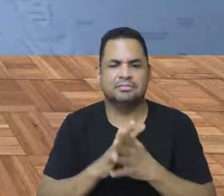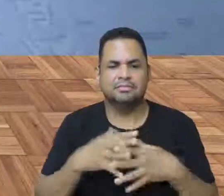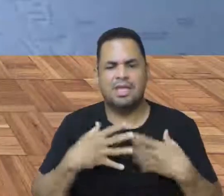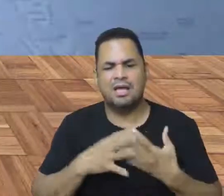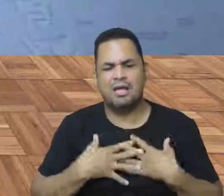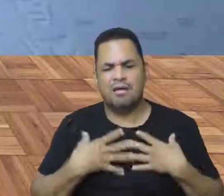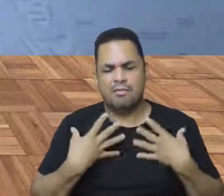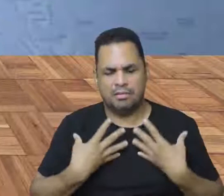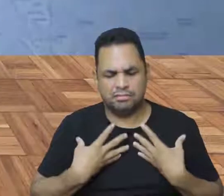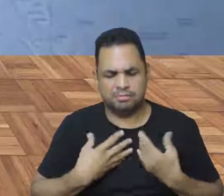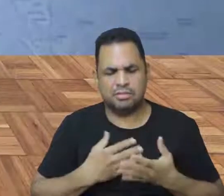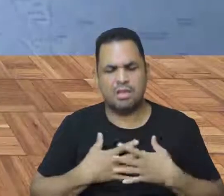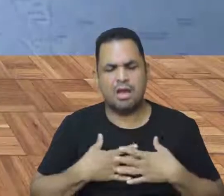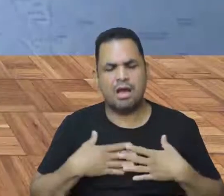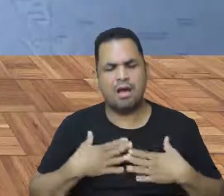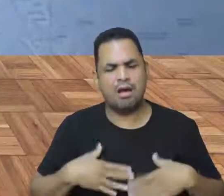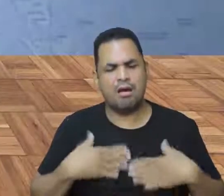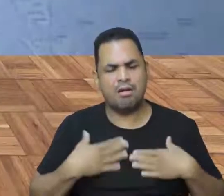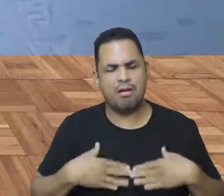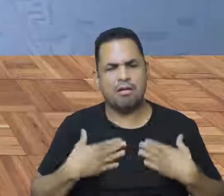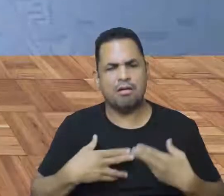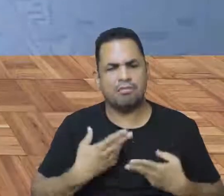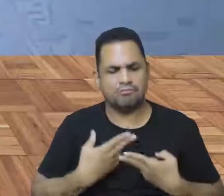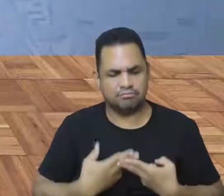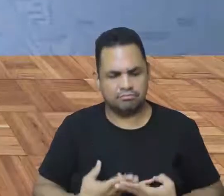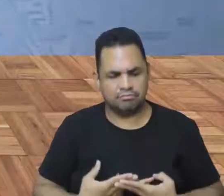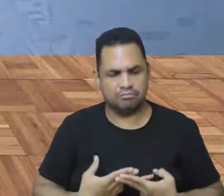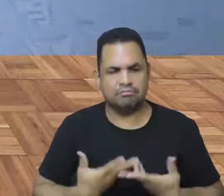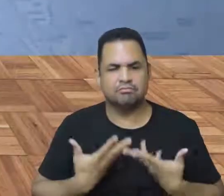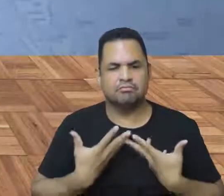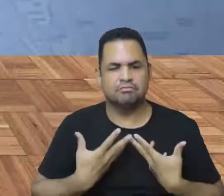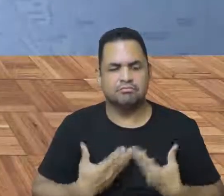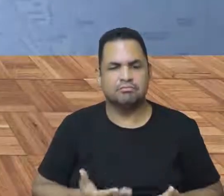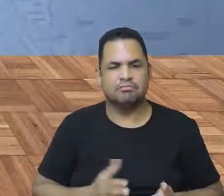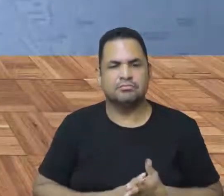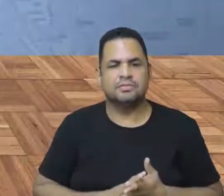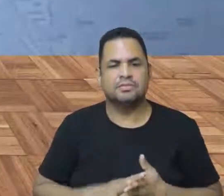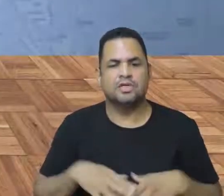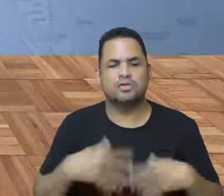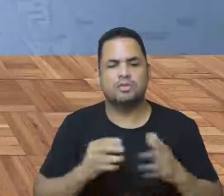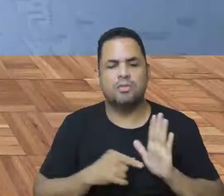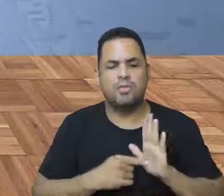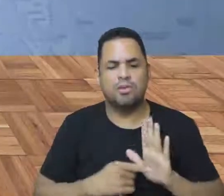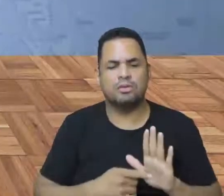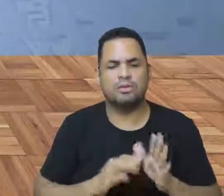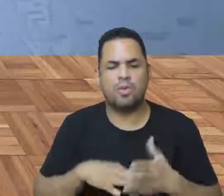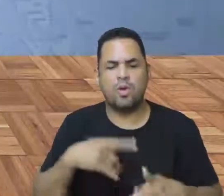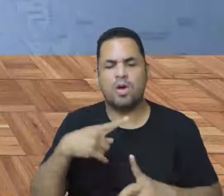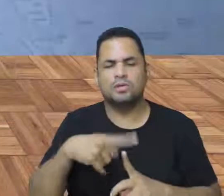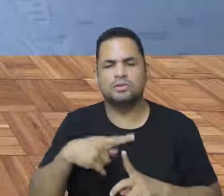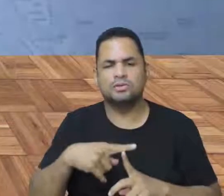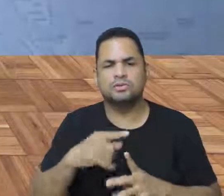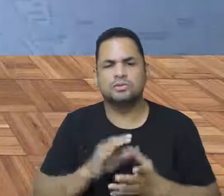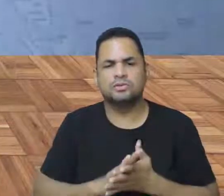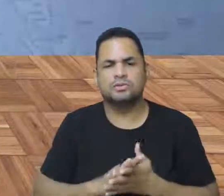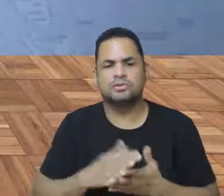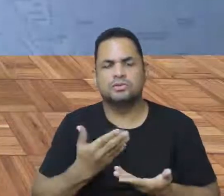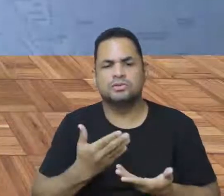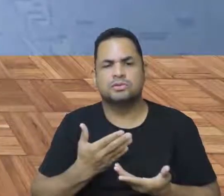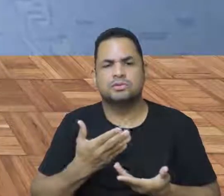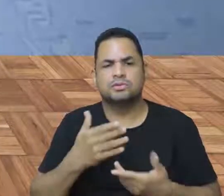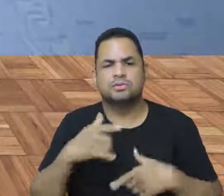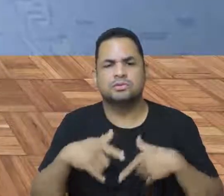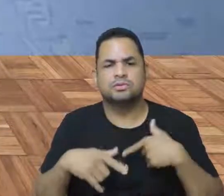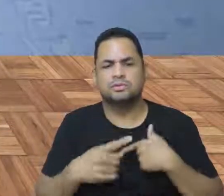relaxa. Nós só estamos mostrando para vocês quais são os tipos de ações antrópicas, ou seja, que ações